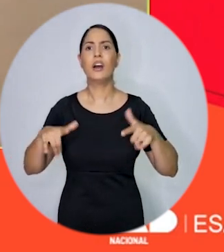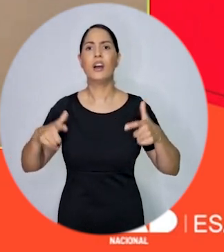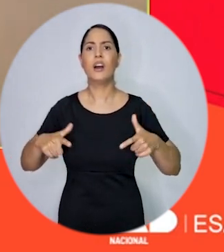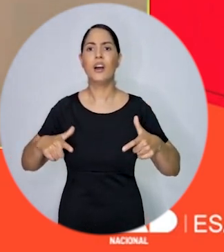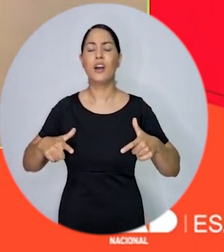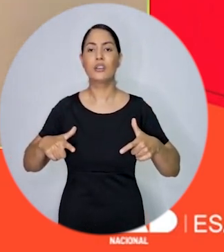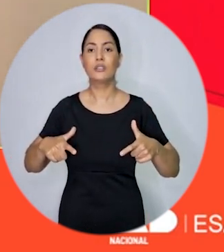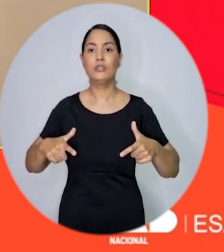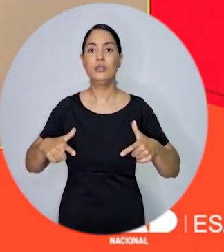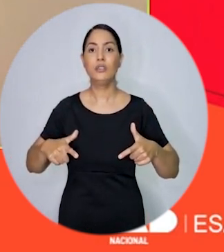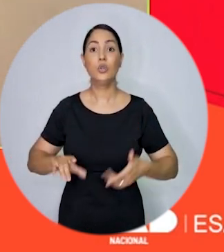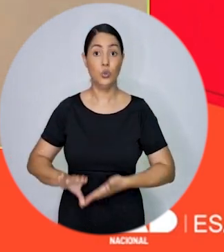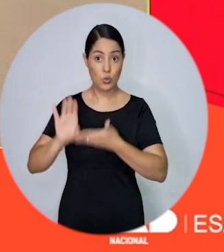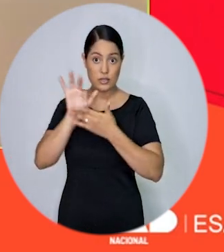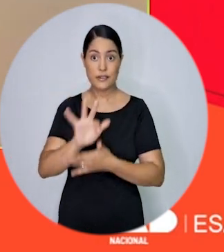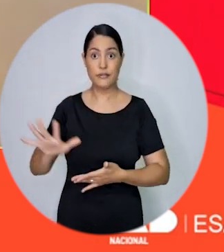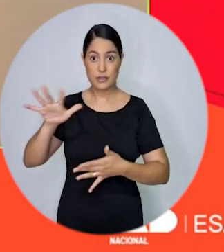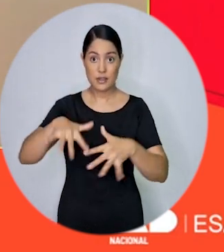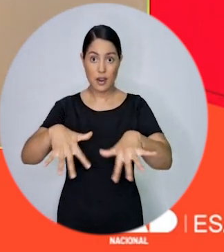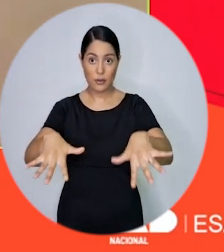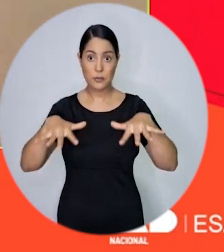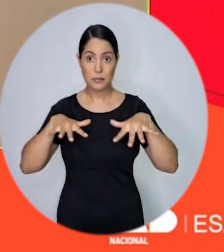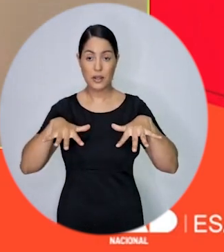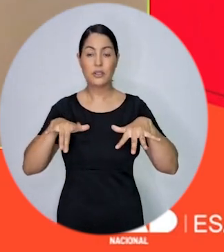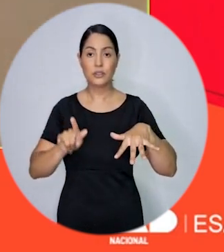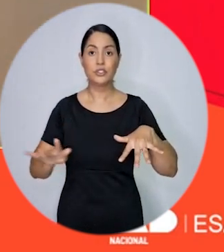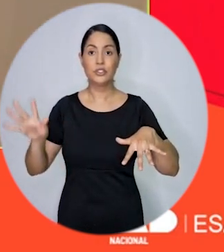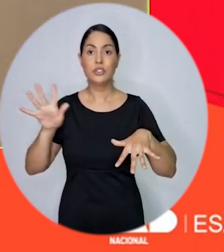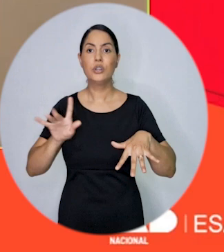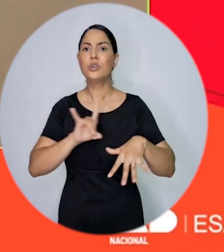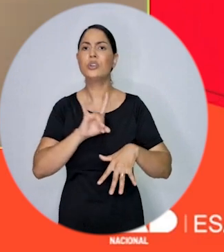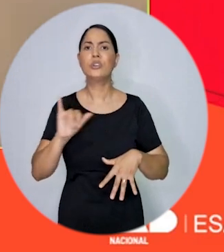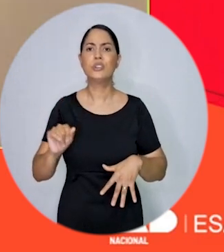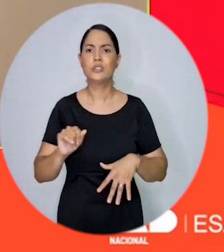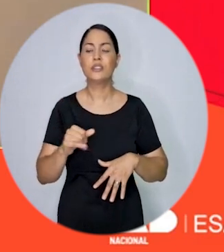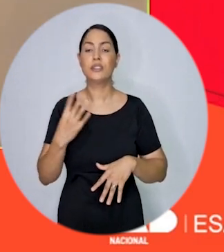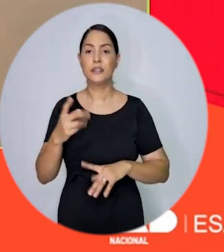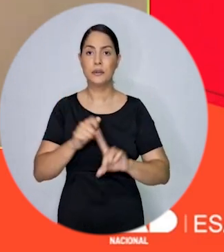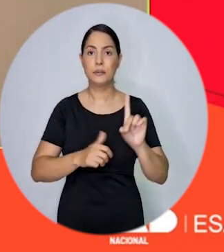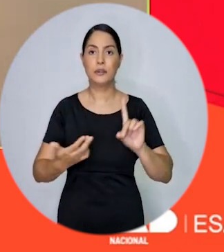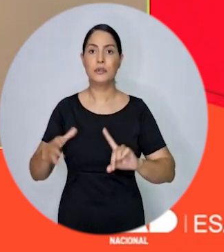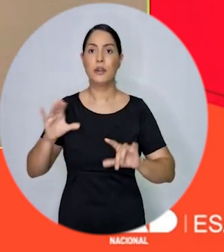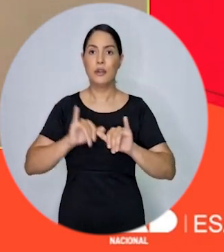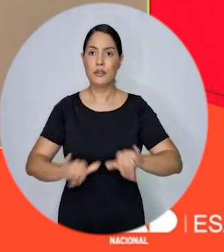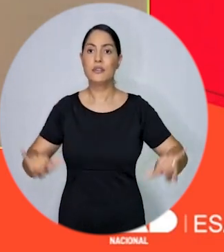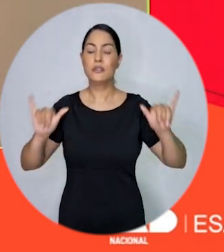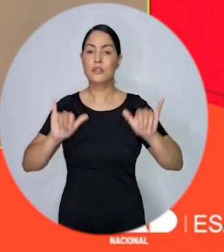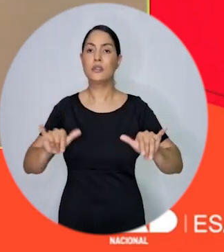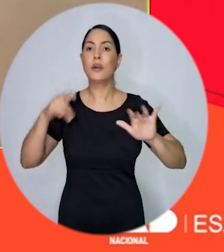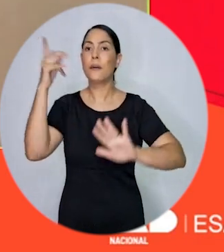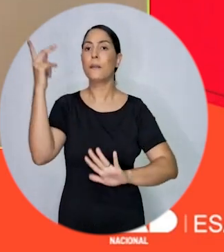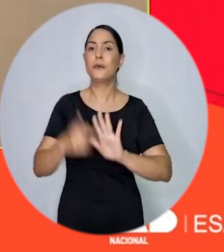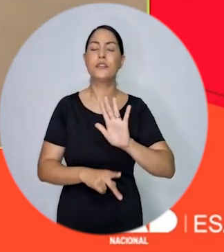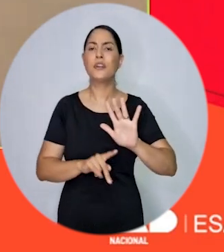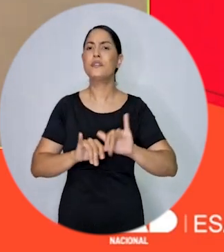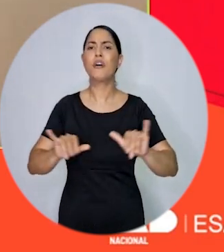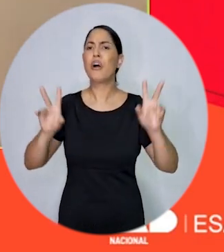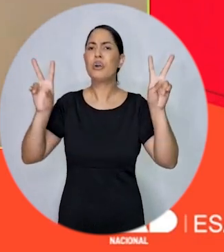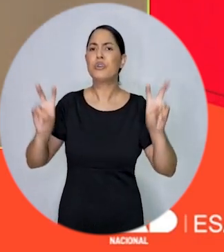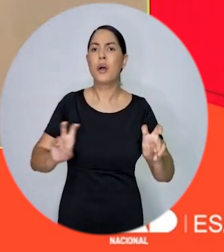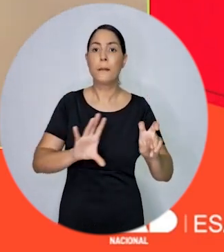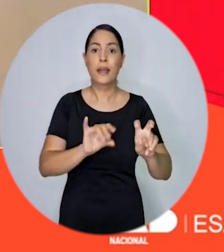dia 13 de março. Então, para você que está nos assistindo, nós estamos dando aqui um spoilerzinho do que vai ser esse